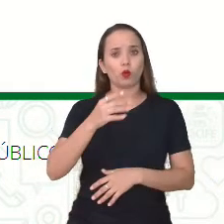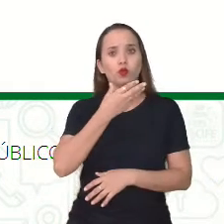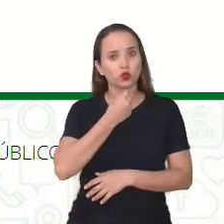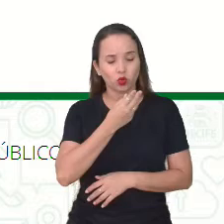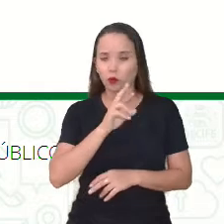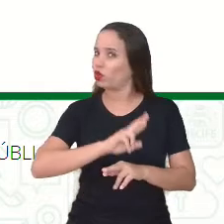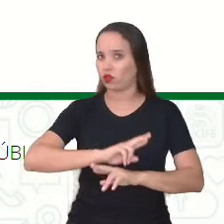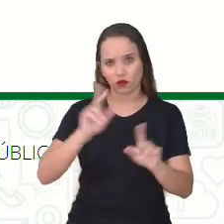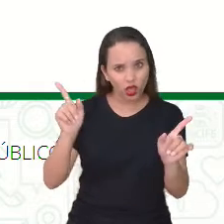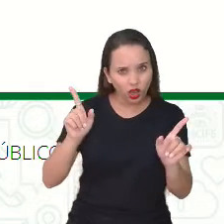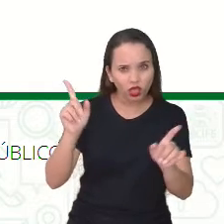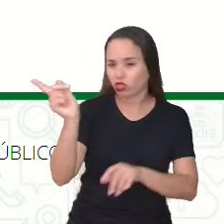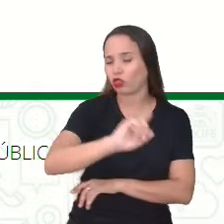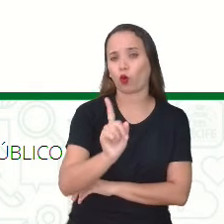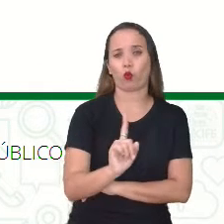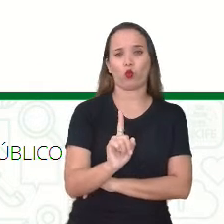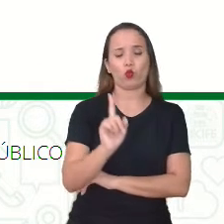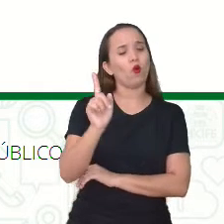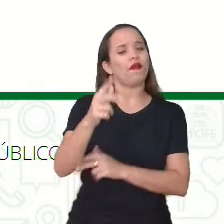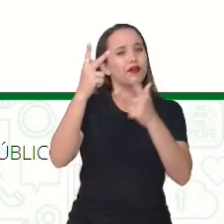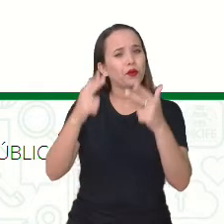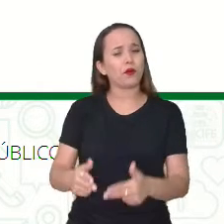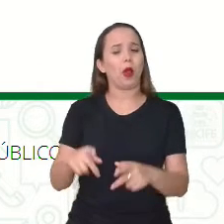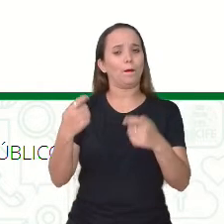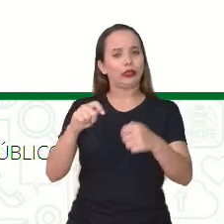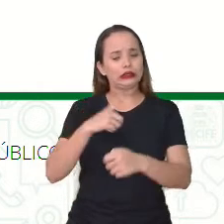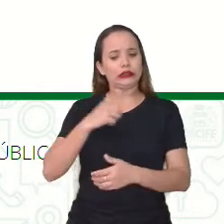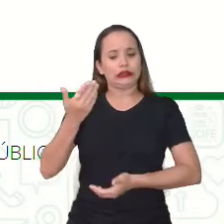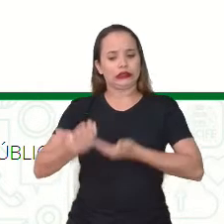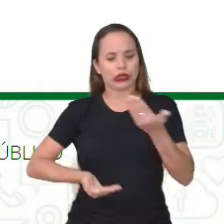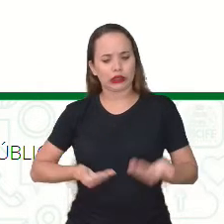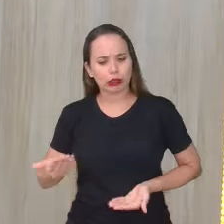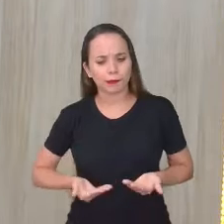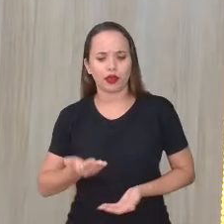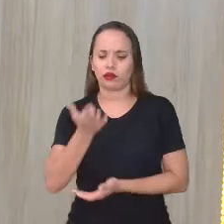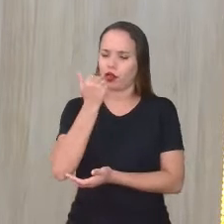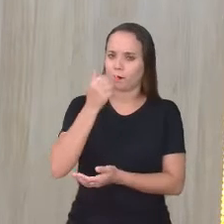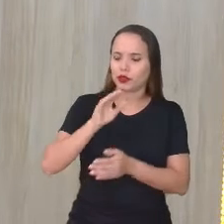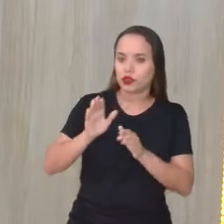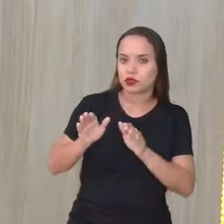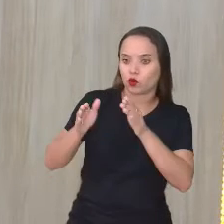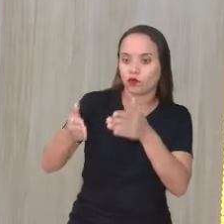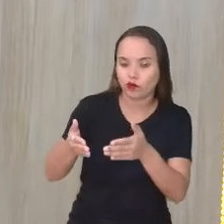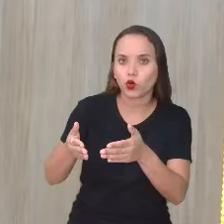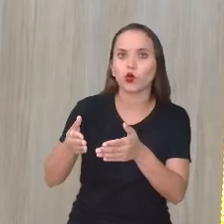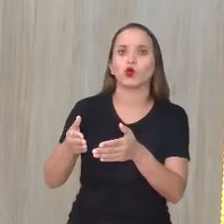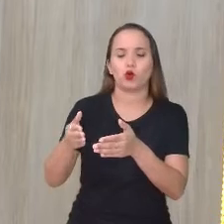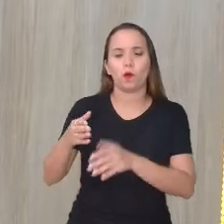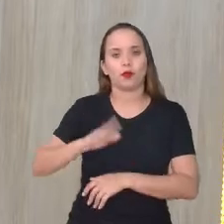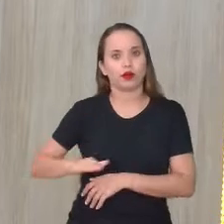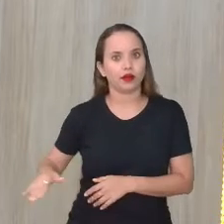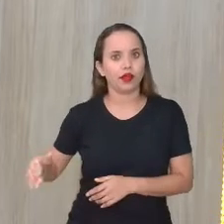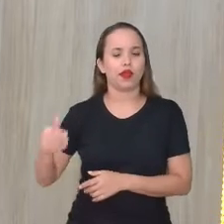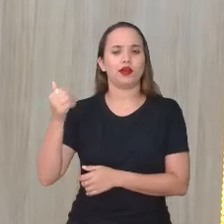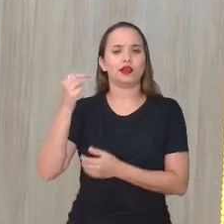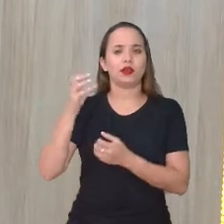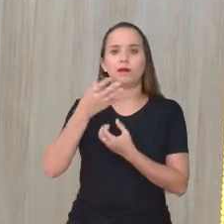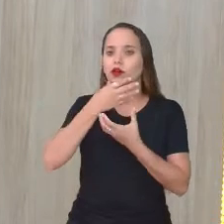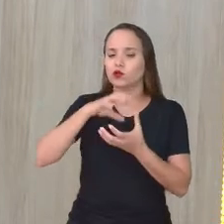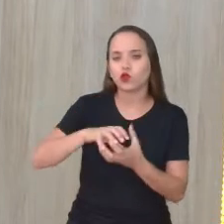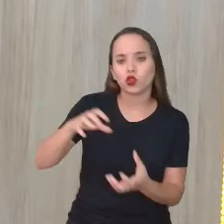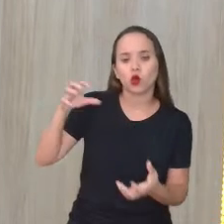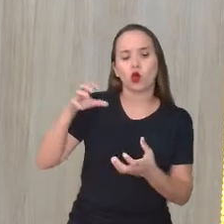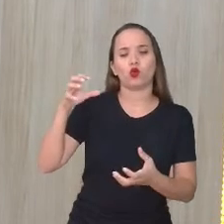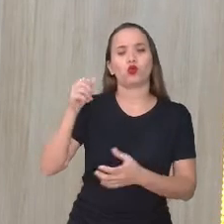diferente. Tem tratamentos, tem alimentação específica para as crianças, para os idosos, para as